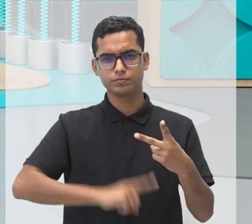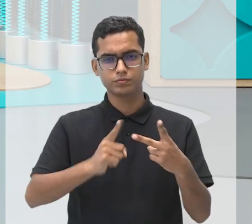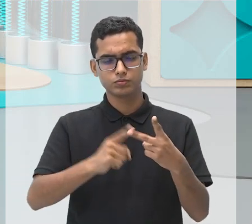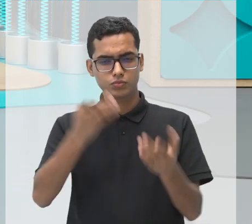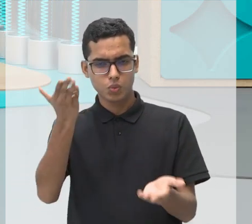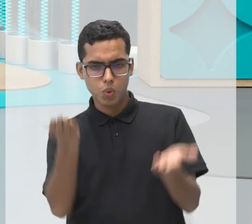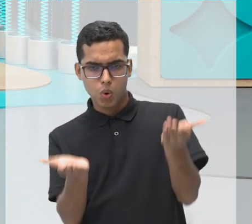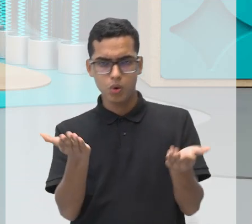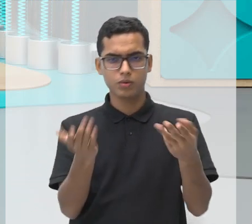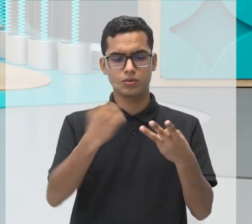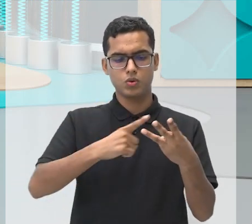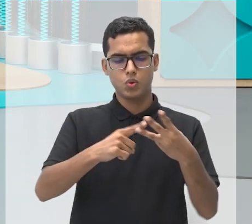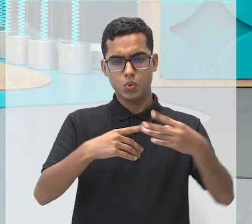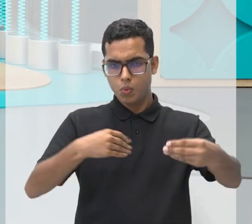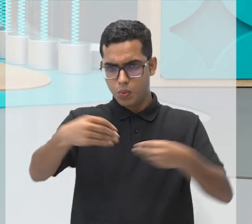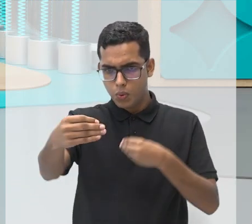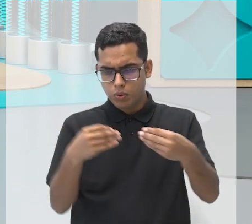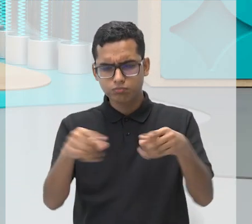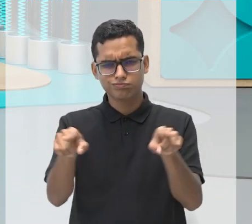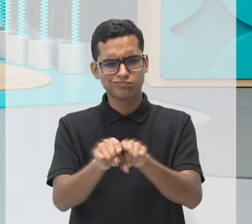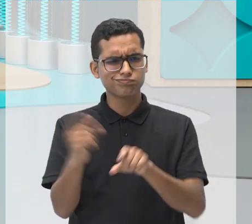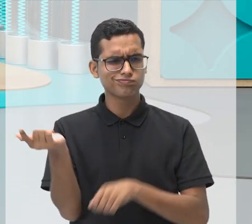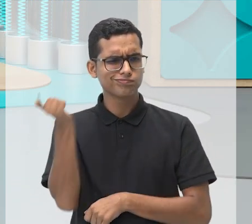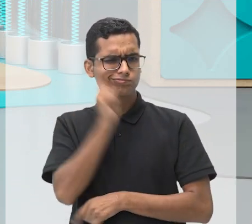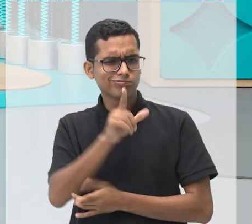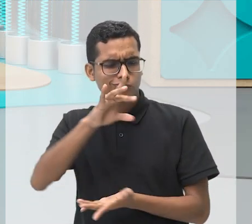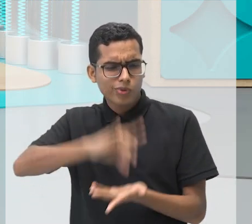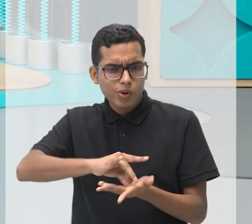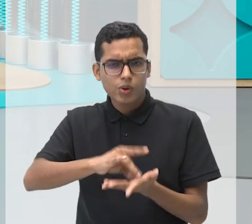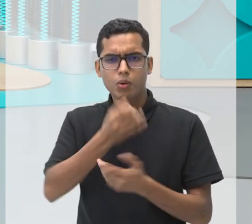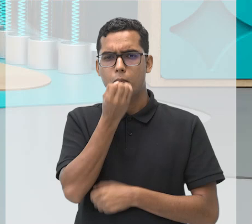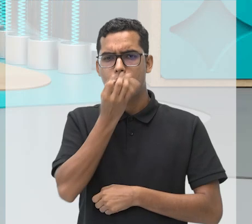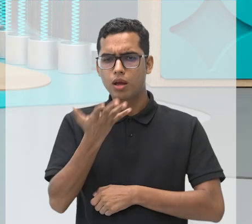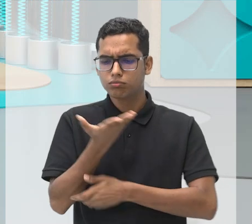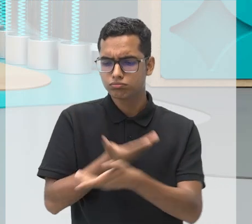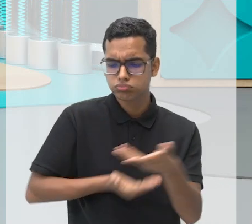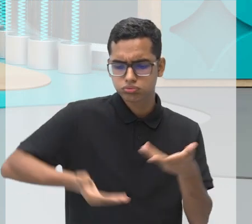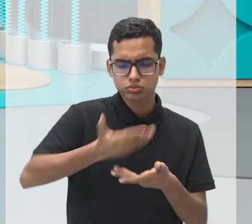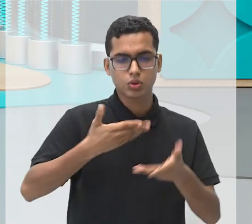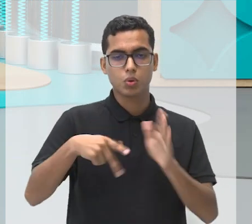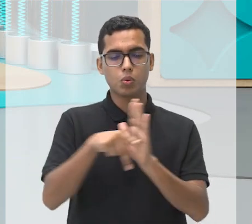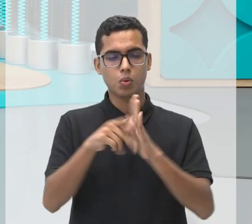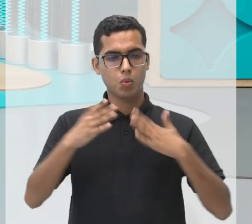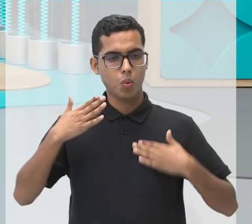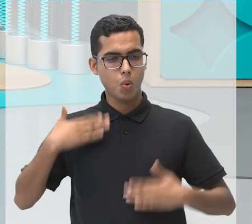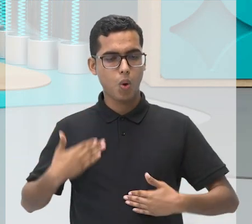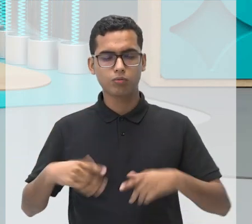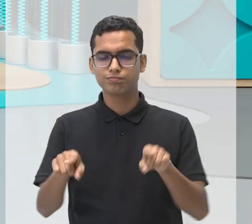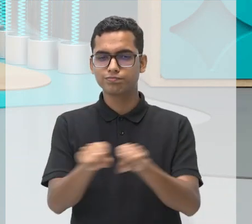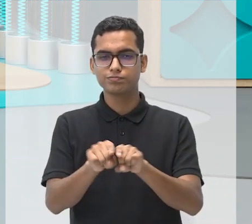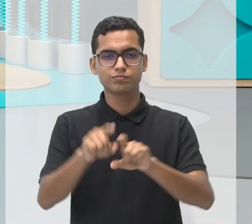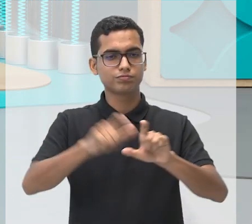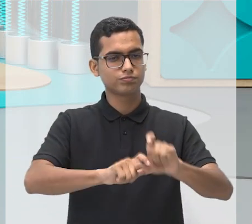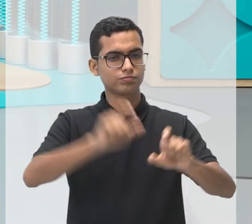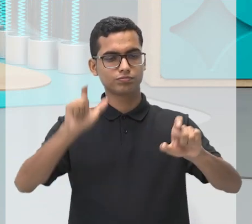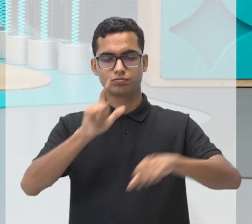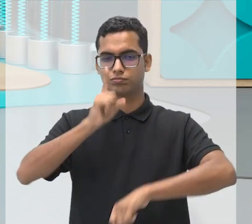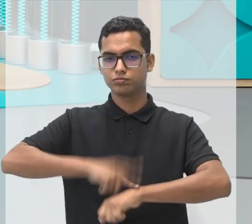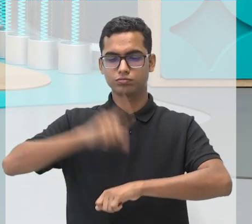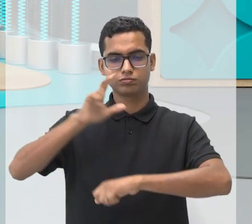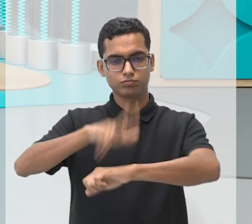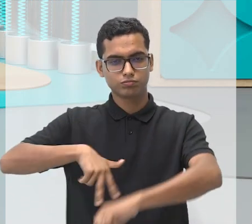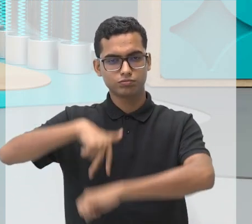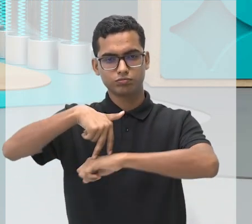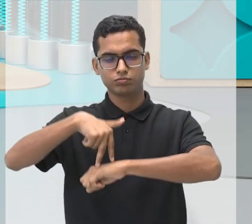o equilíbrio, a flexibilidade, para que a gente tenha sempre elas em harmonia e possa ter independência nas